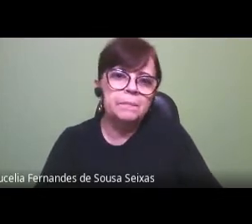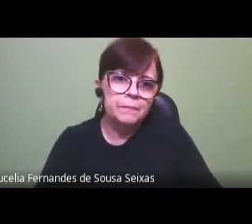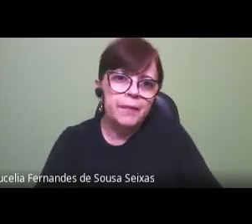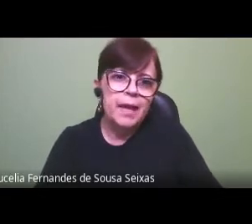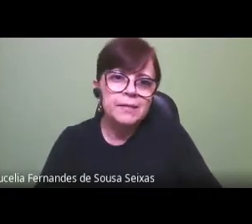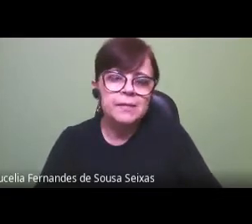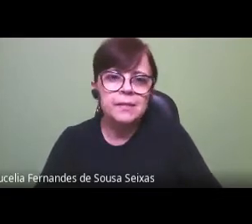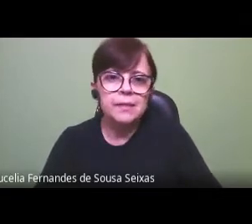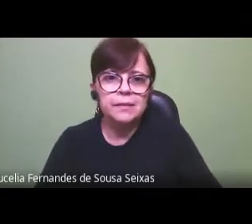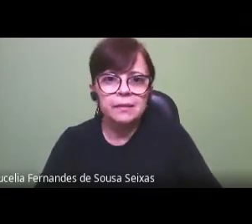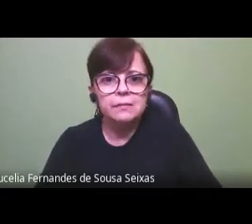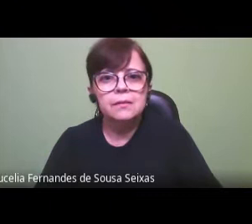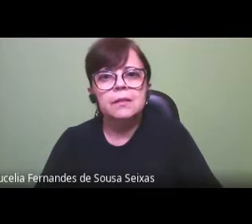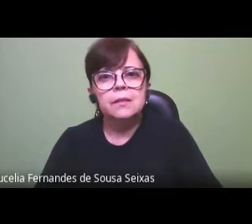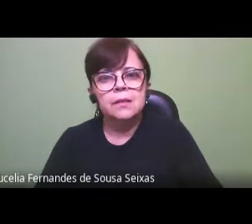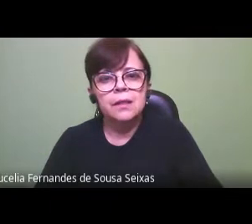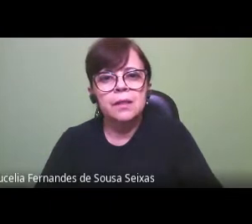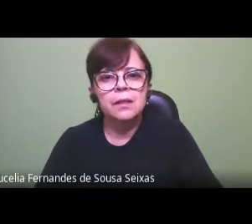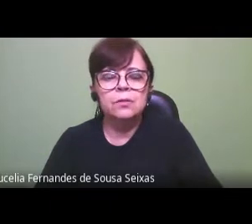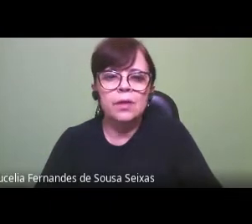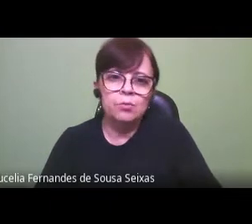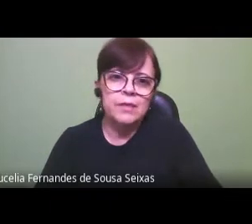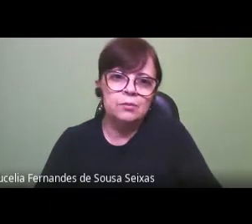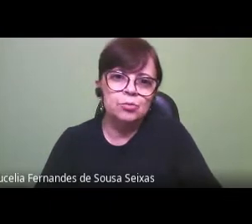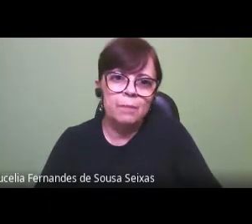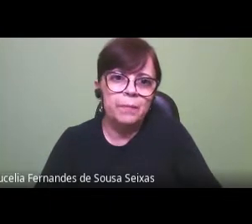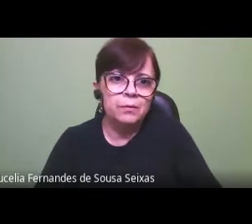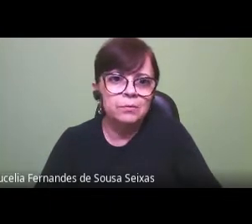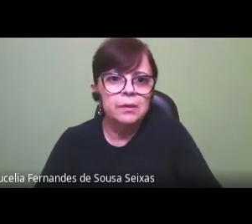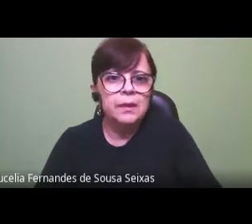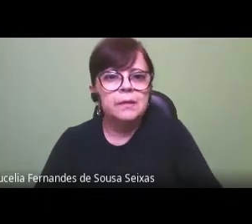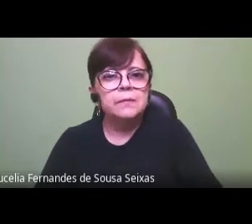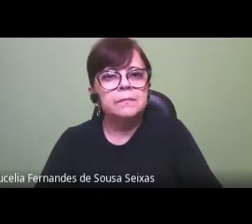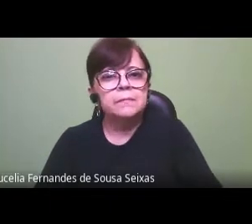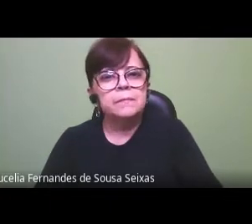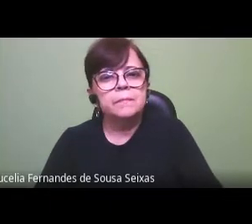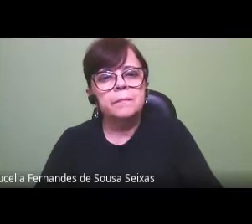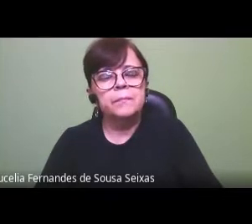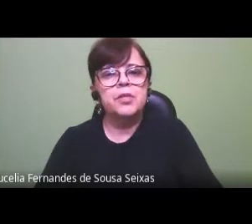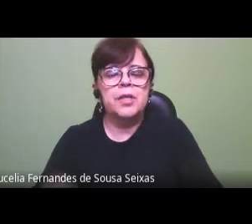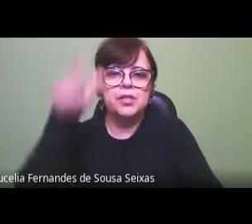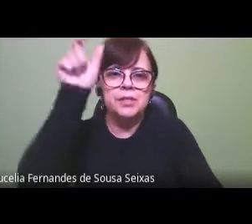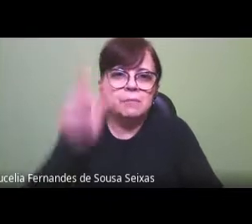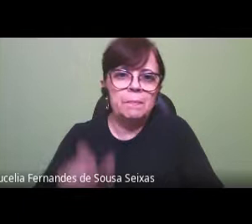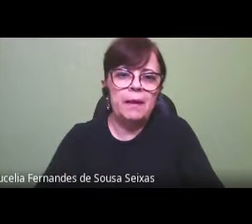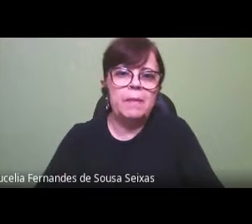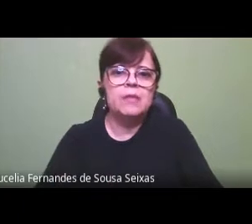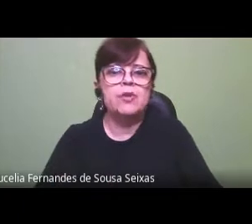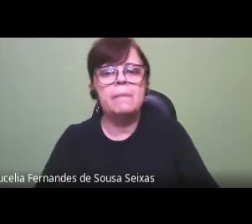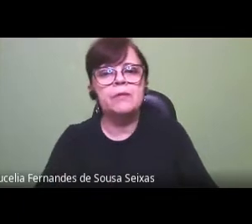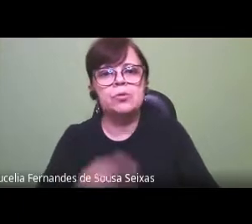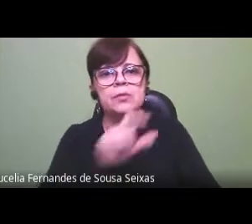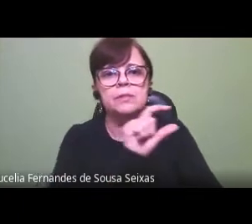adaptar essa escrita, que é usada no Japão, de que é de cima